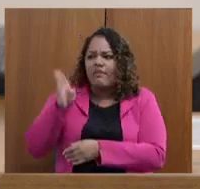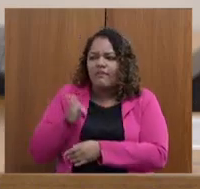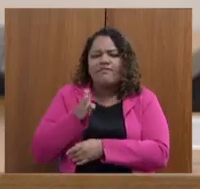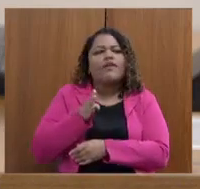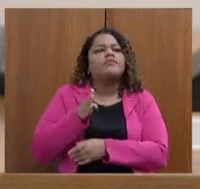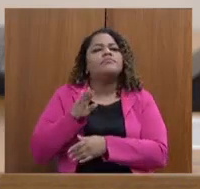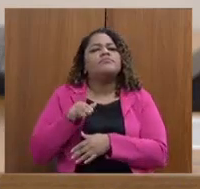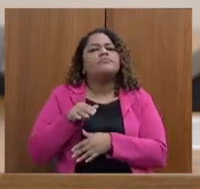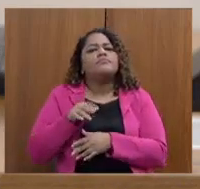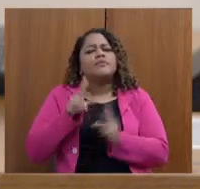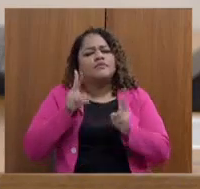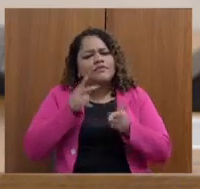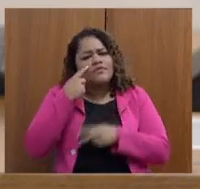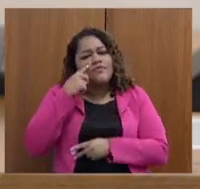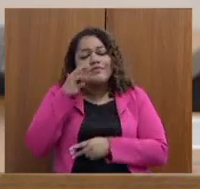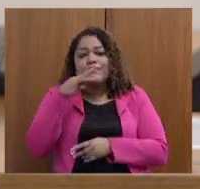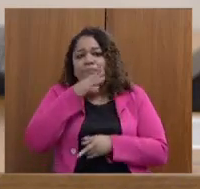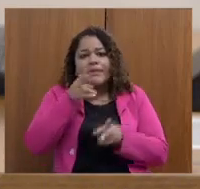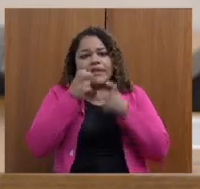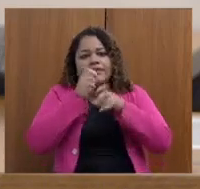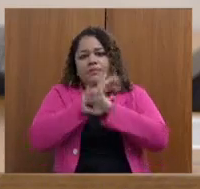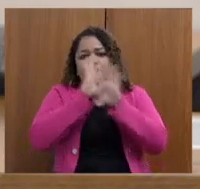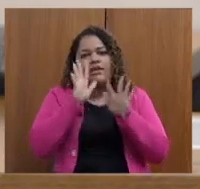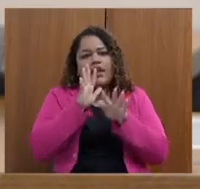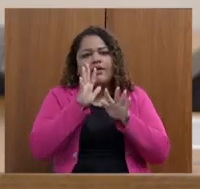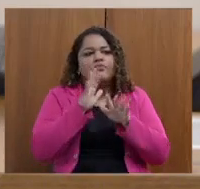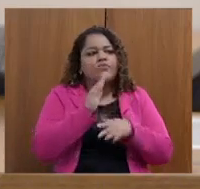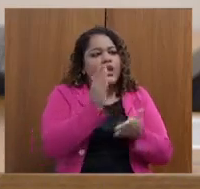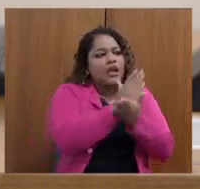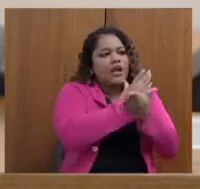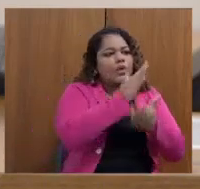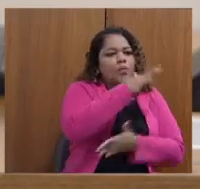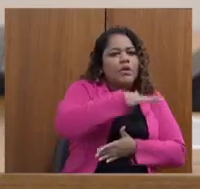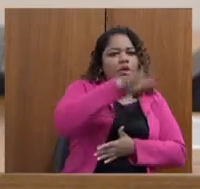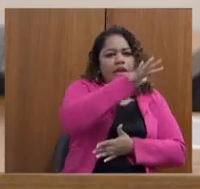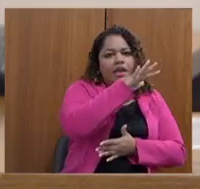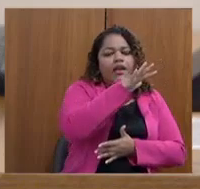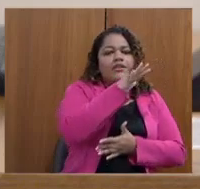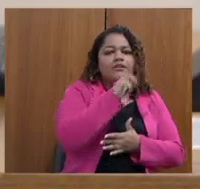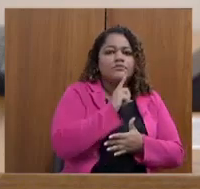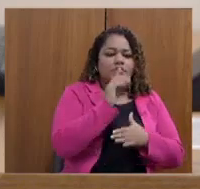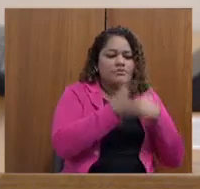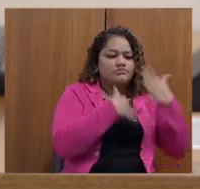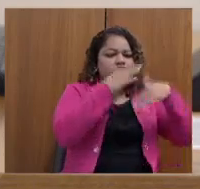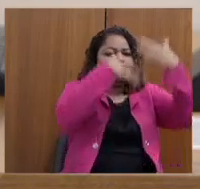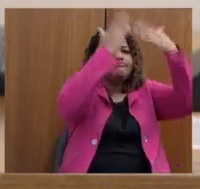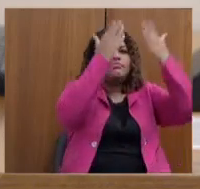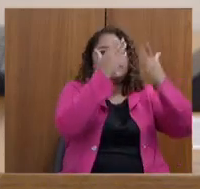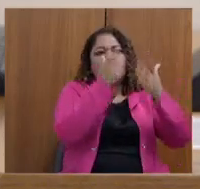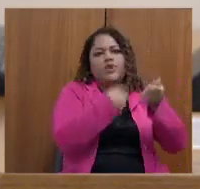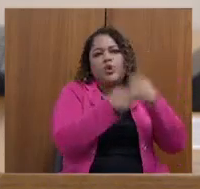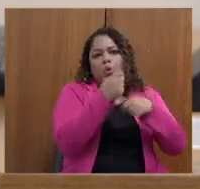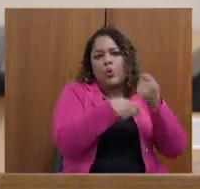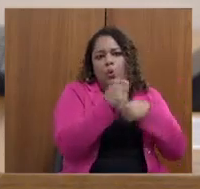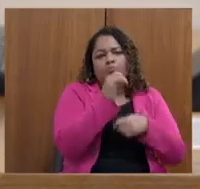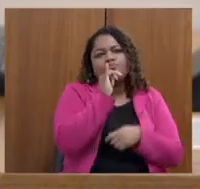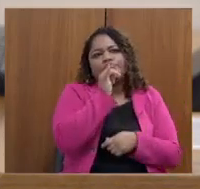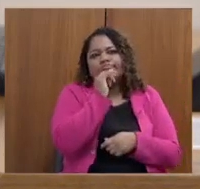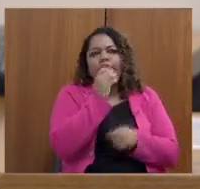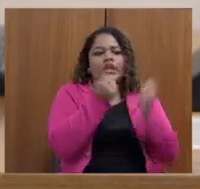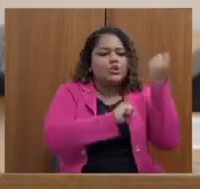regiões com maior desenvolvimento é econômico com um número maior de indústrias com o número maior